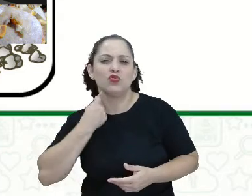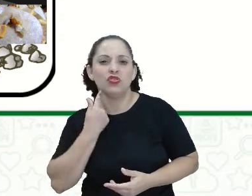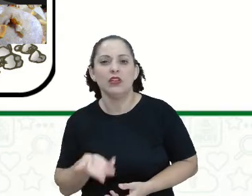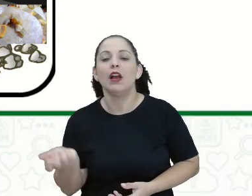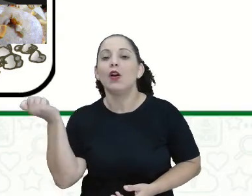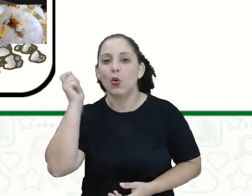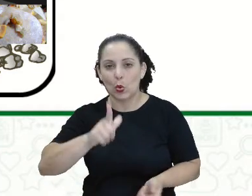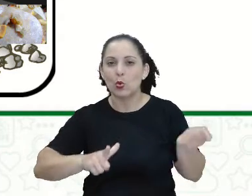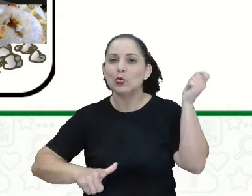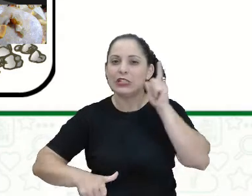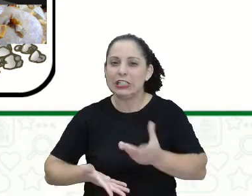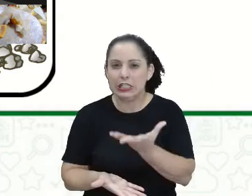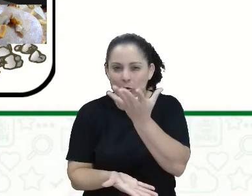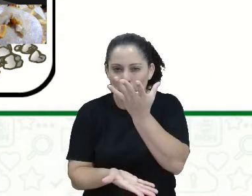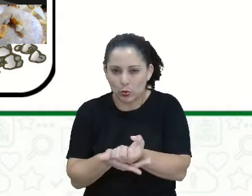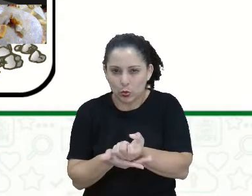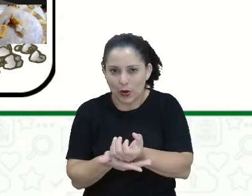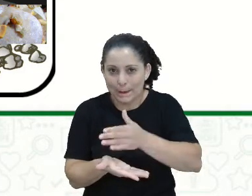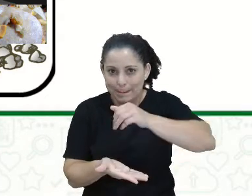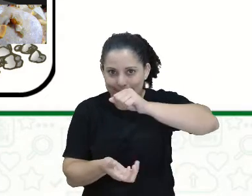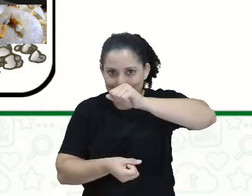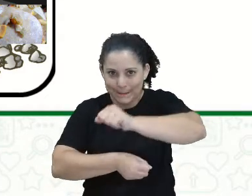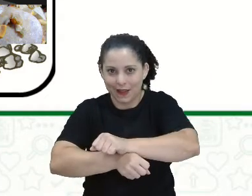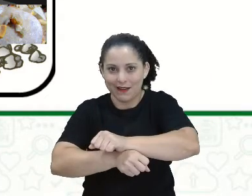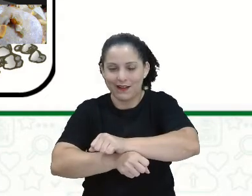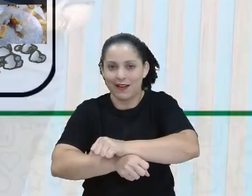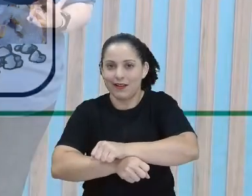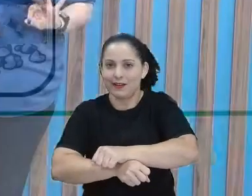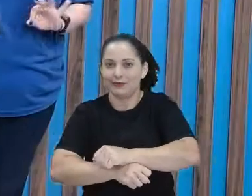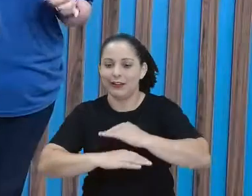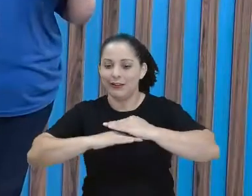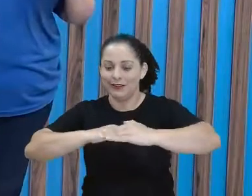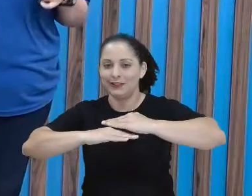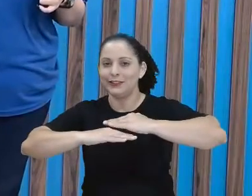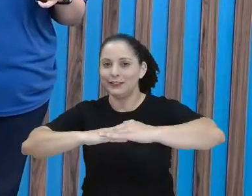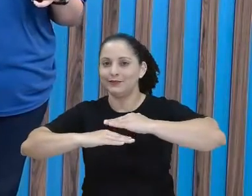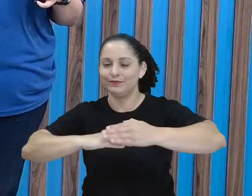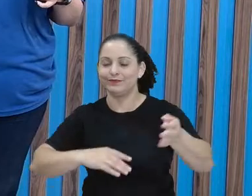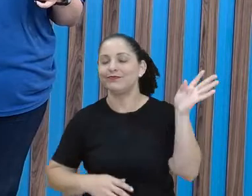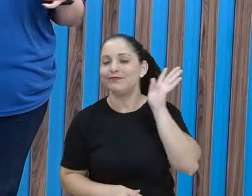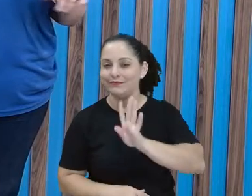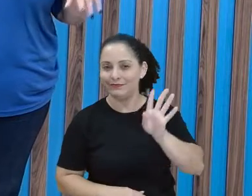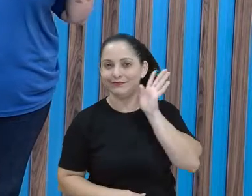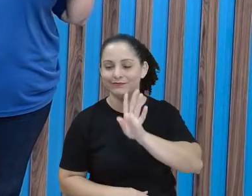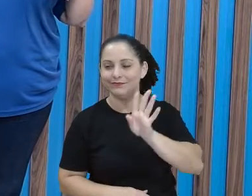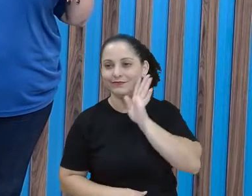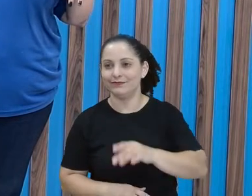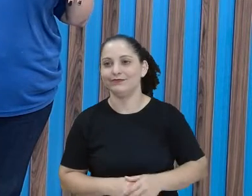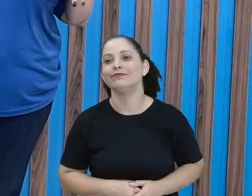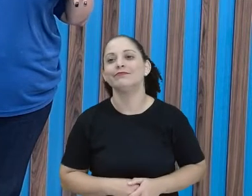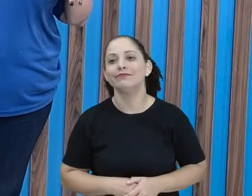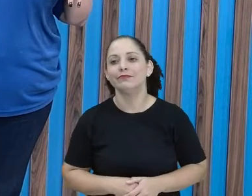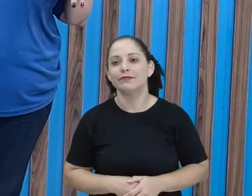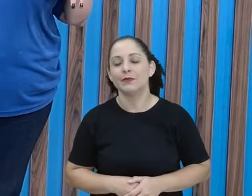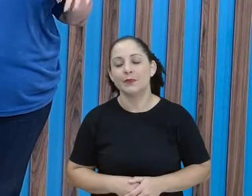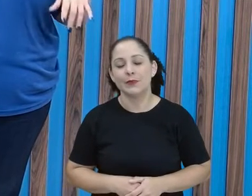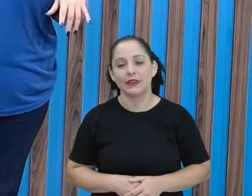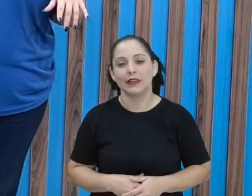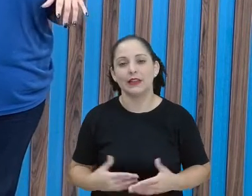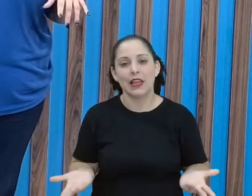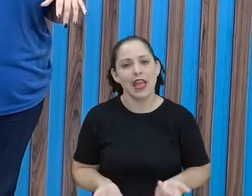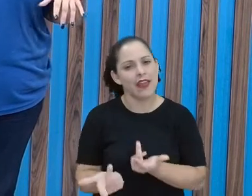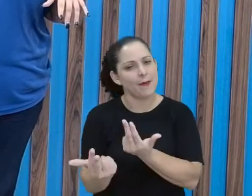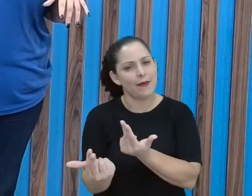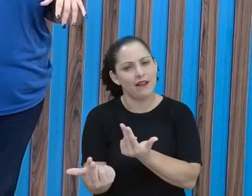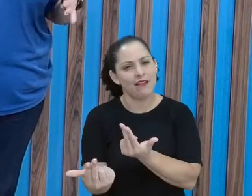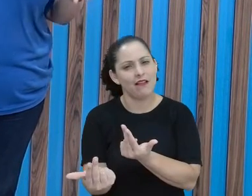gente tenta barrar nessa parte do filtro, tá? Bem legal isso, né? Então, é o mesmo princípio, lembra disso? É o